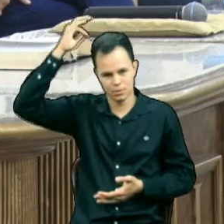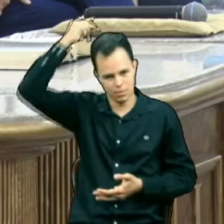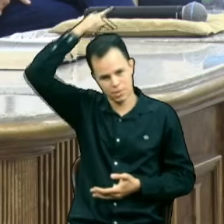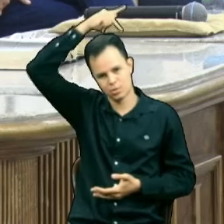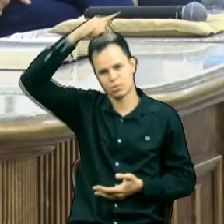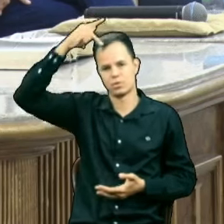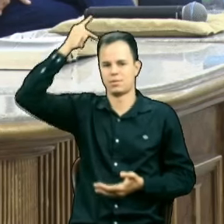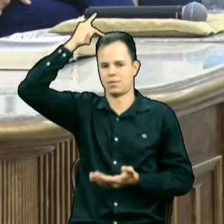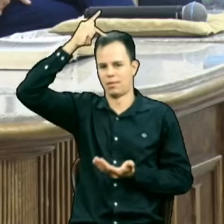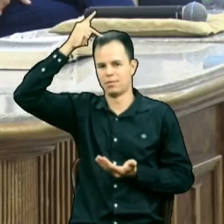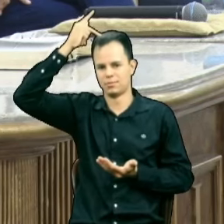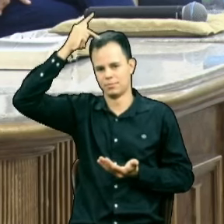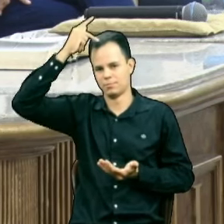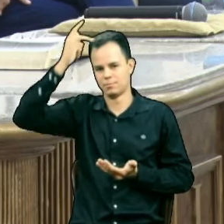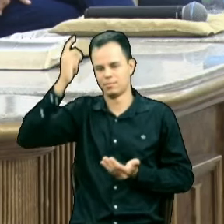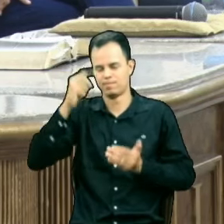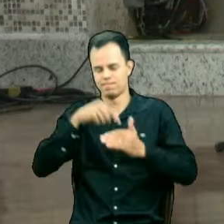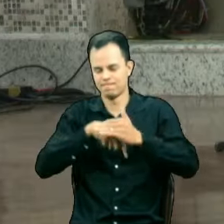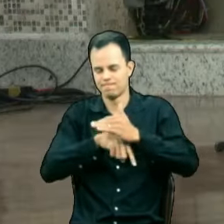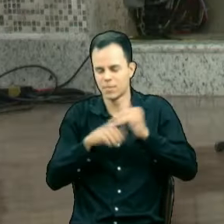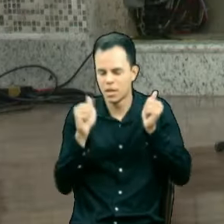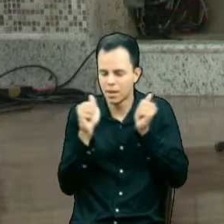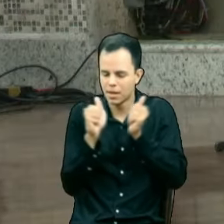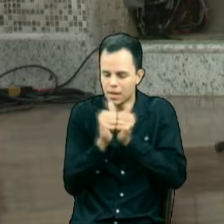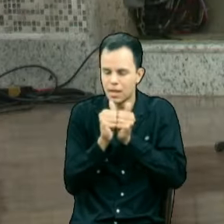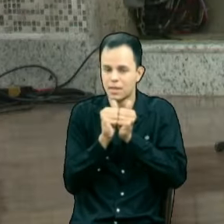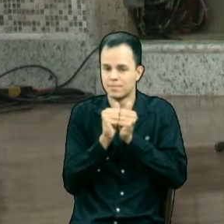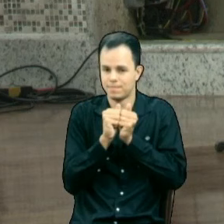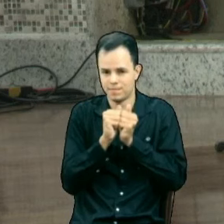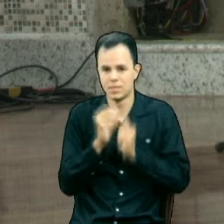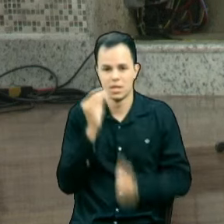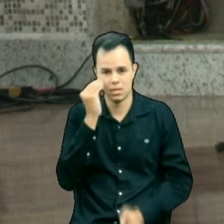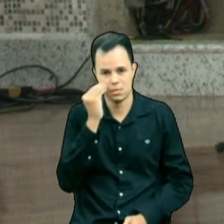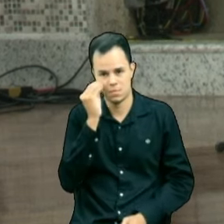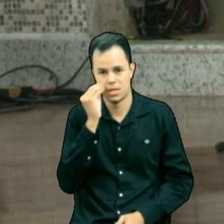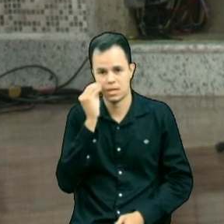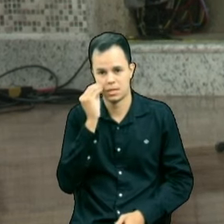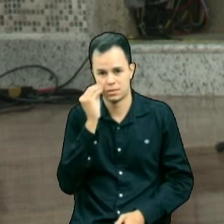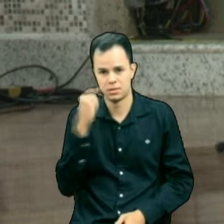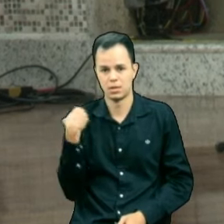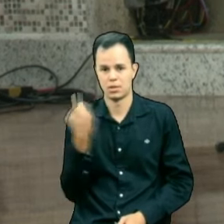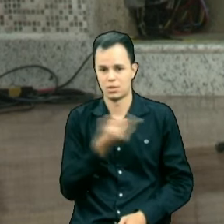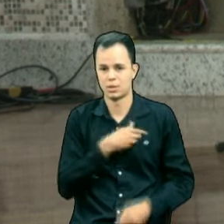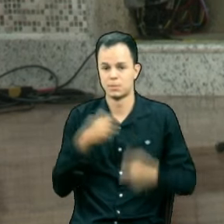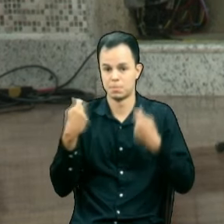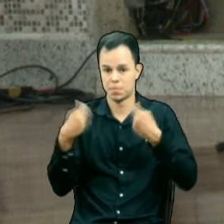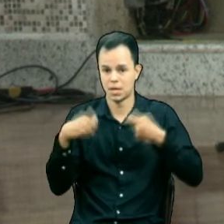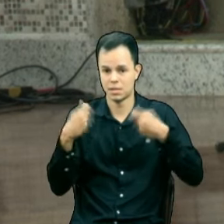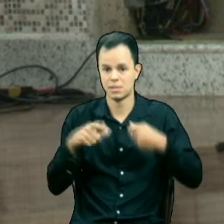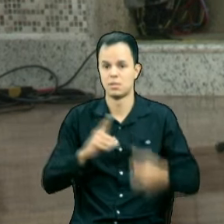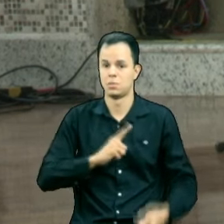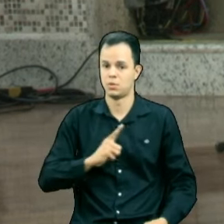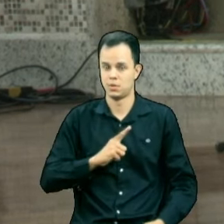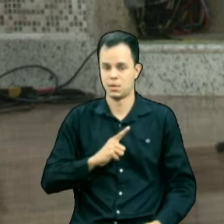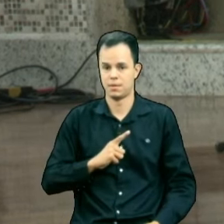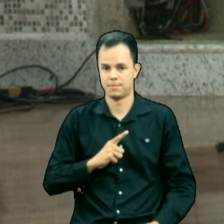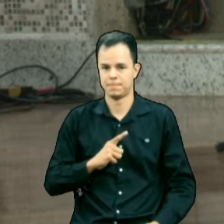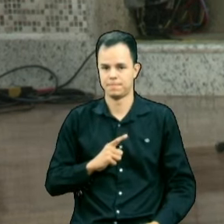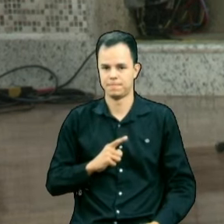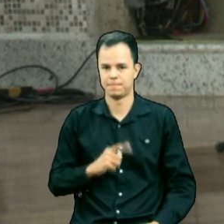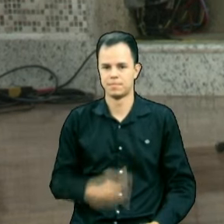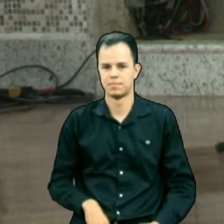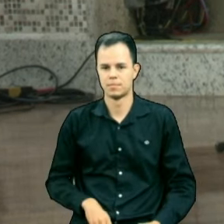mim é através de mim que eu tô assustado não tô dando conta isso experiência que você tem que passar mesmo o Gilberto agora